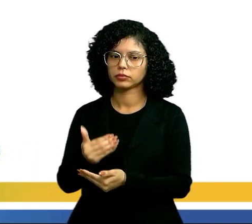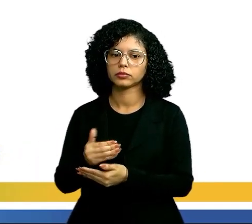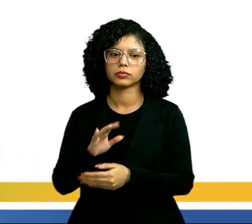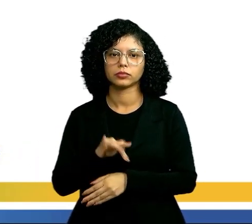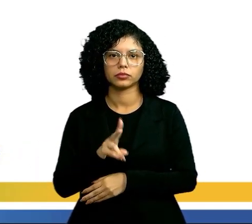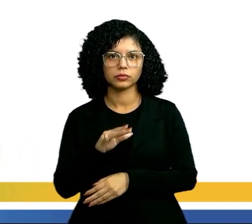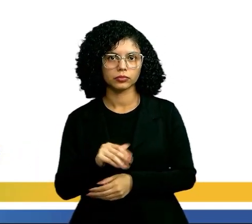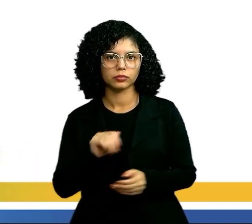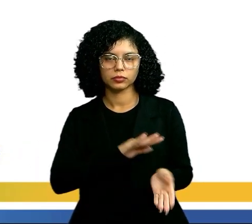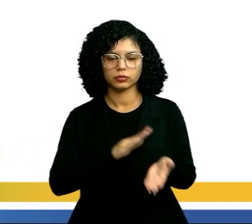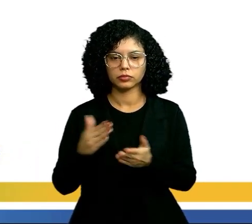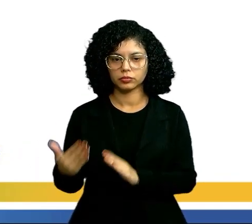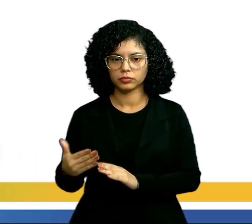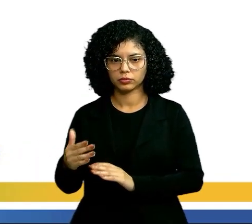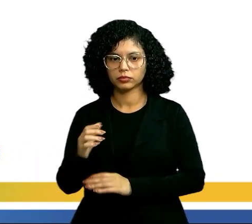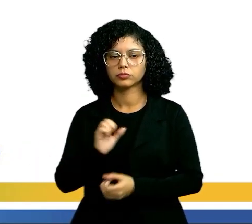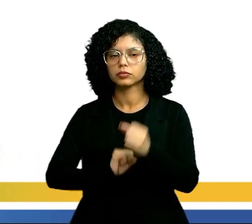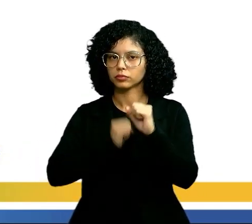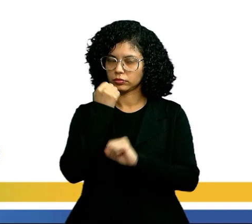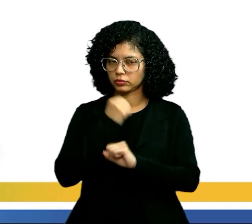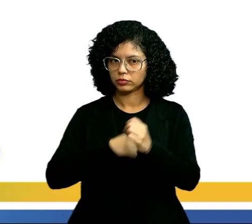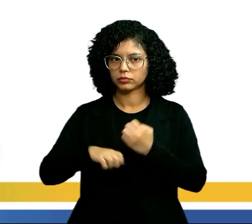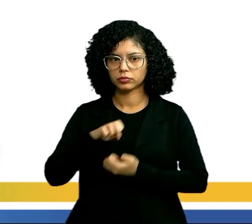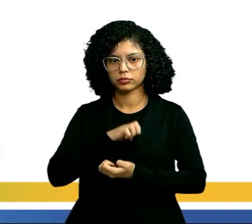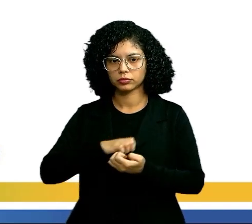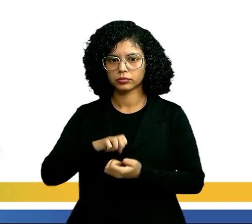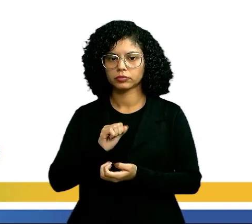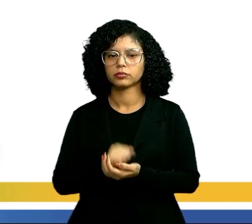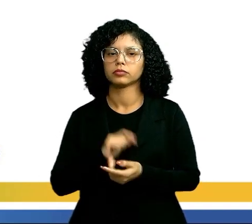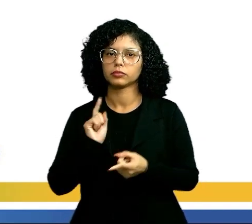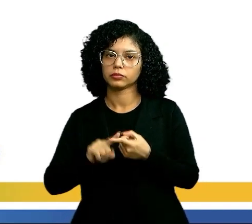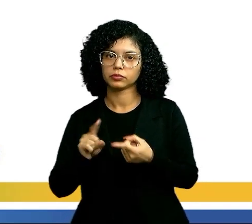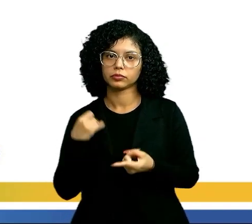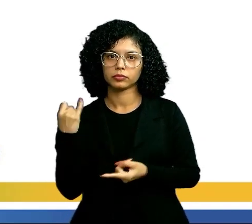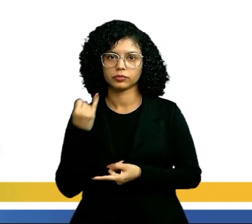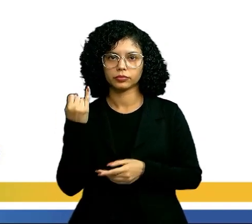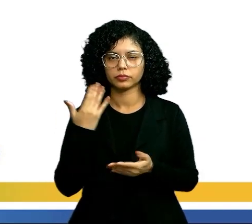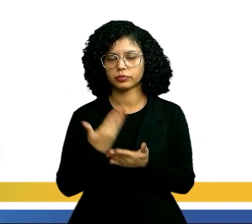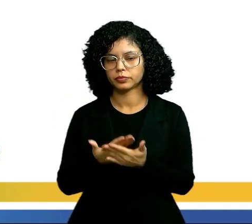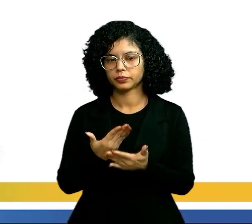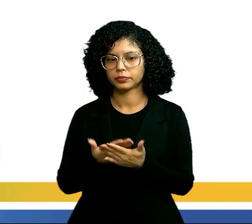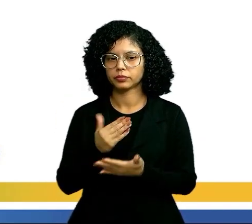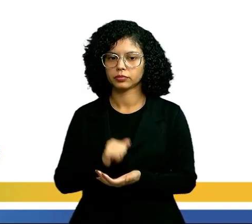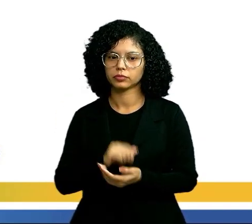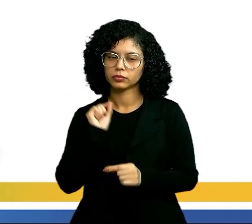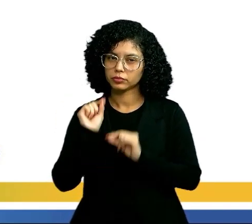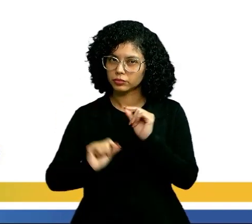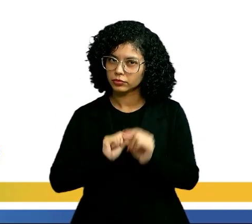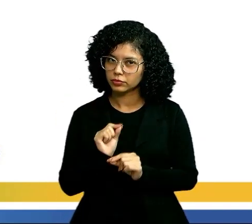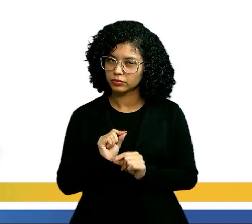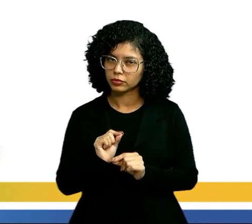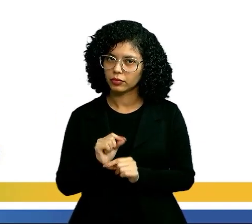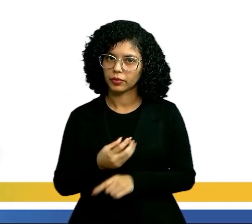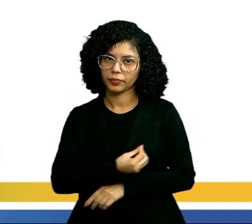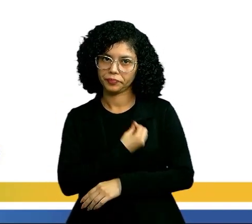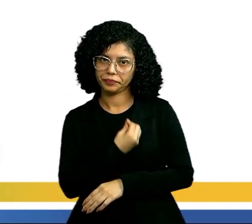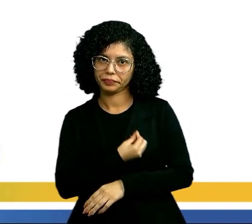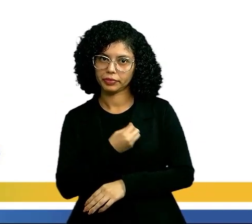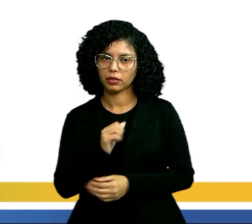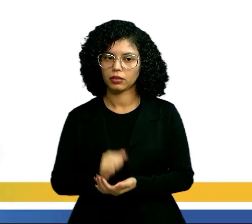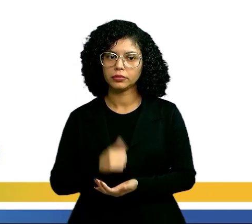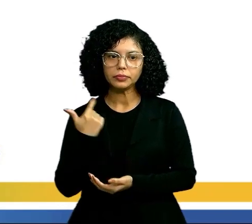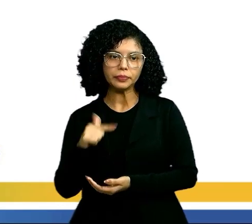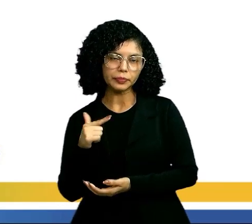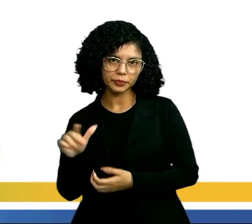de transporte a partir da Revolução Industrial. Por que isso é importante a gente estudar? O que seria da nossa vida sem